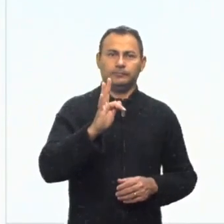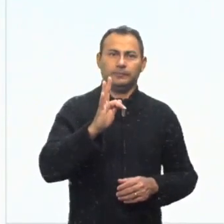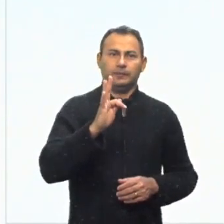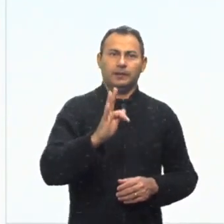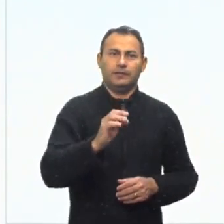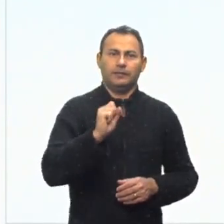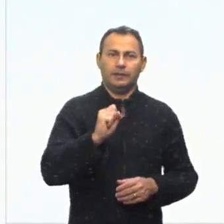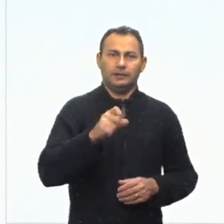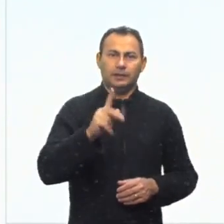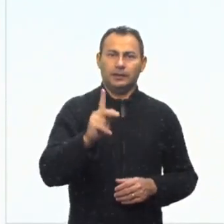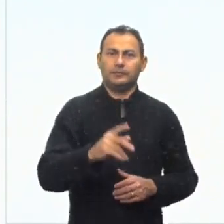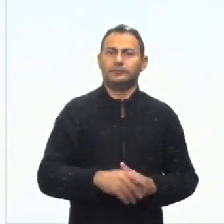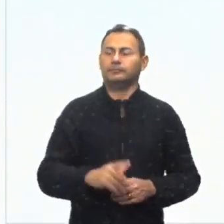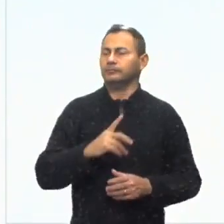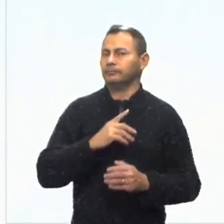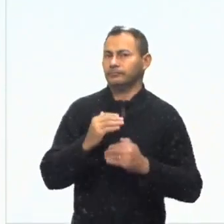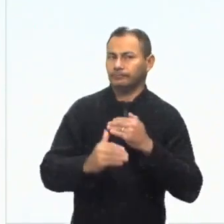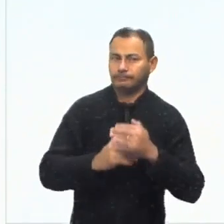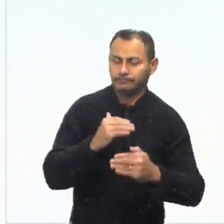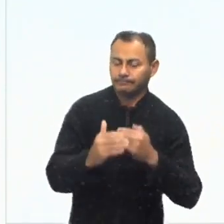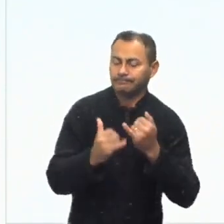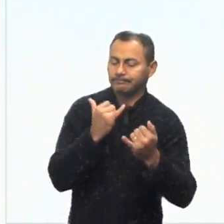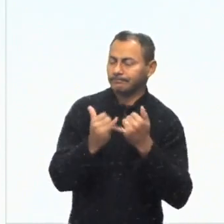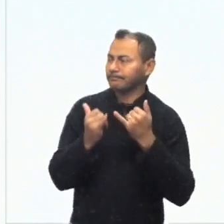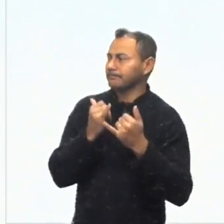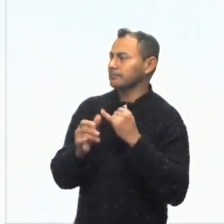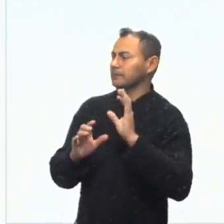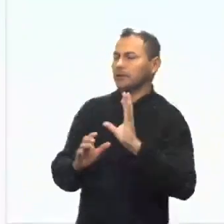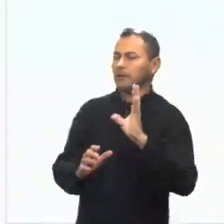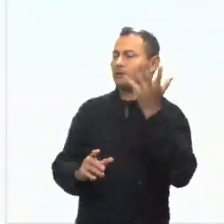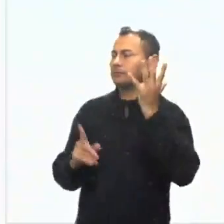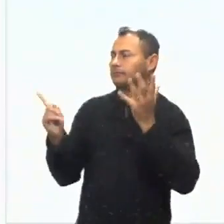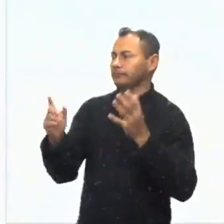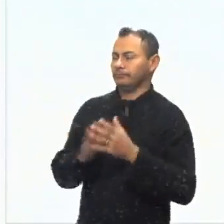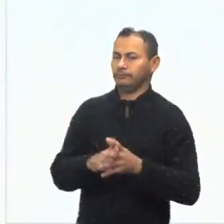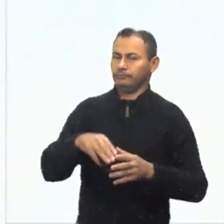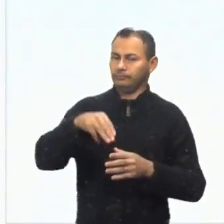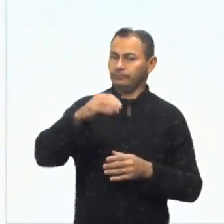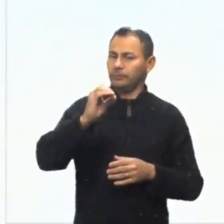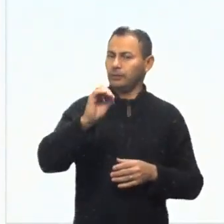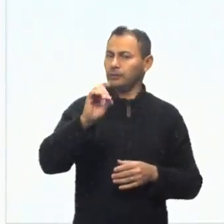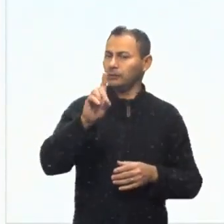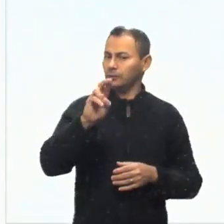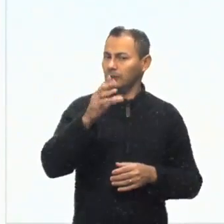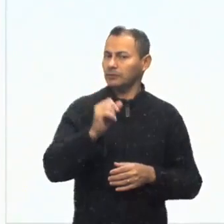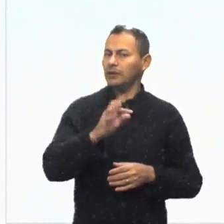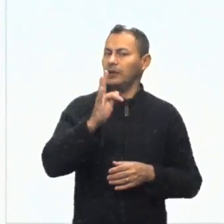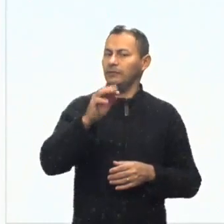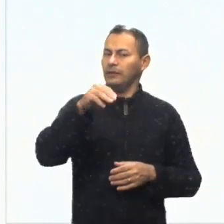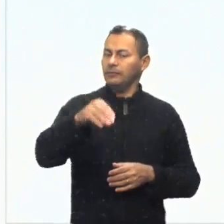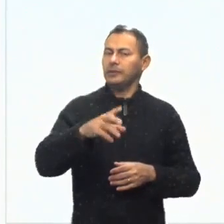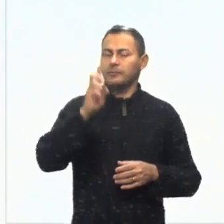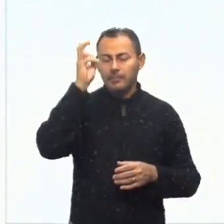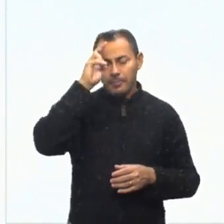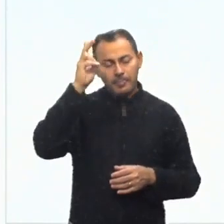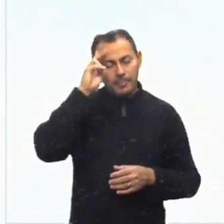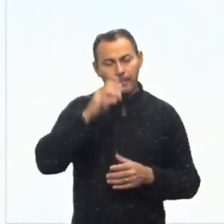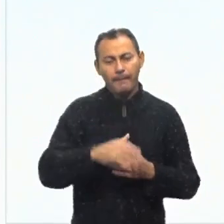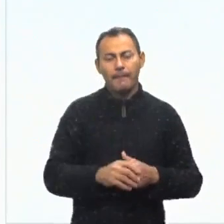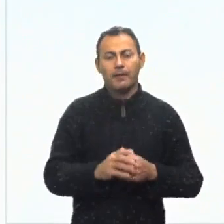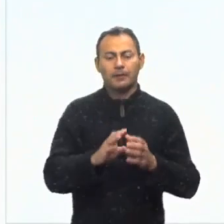você tem um processo parecido com o que acontece na modulação FM. Você lembra que em modulação FM,